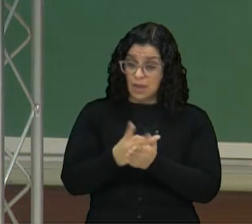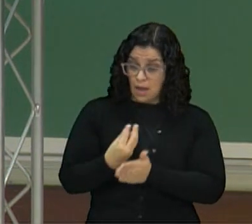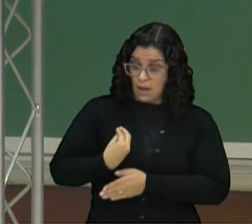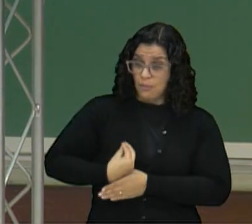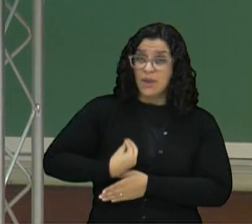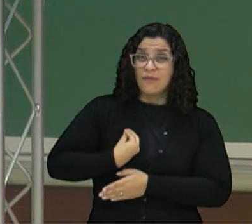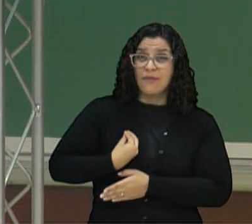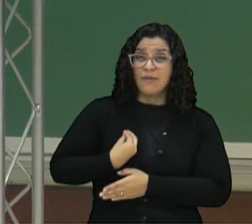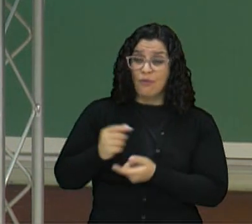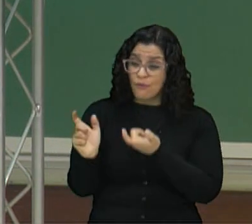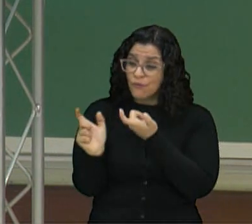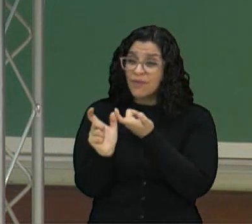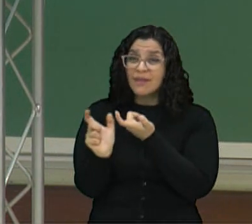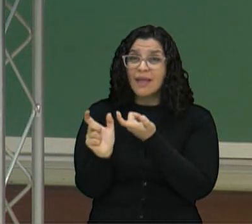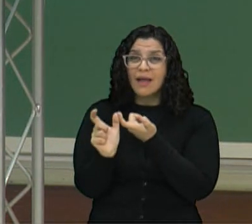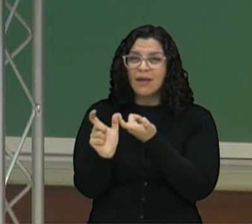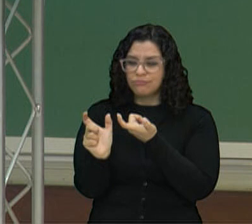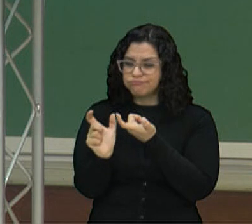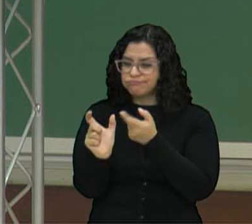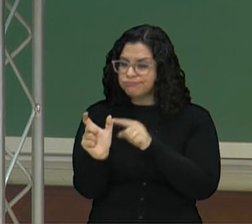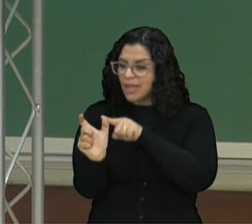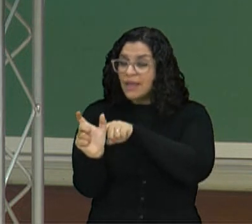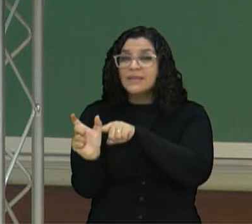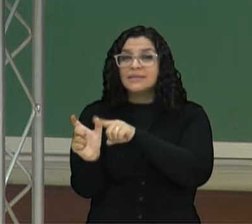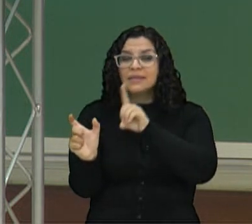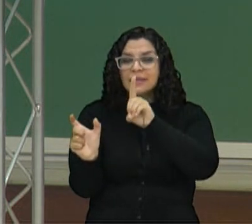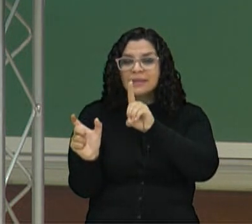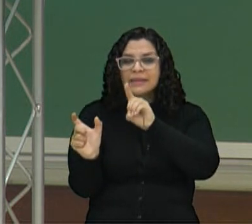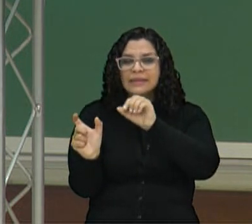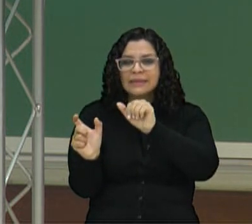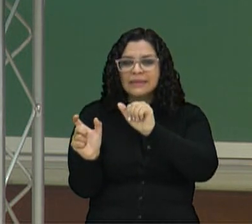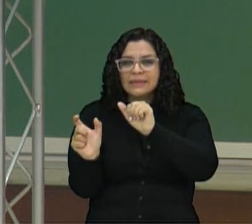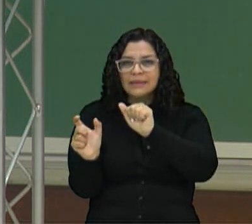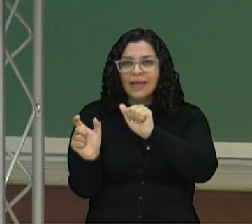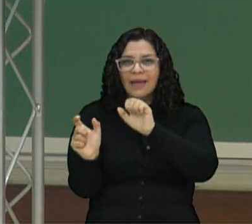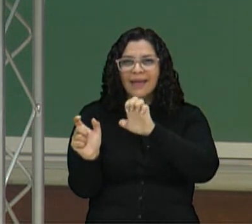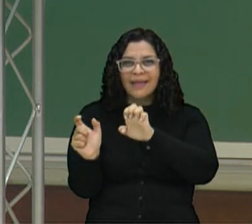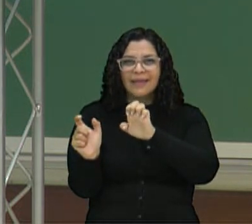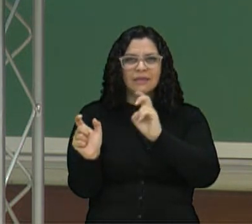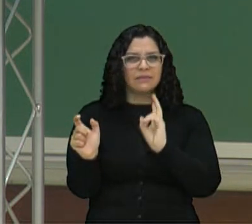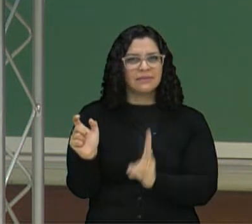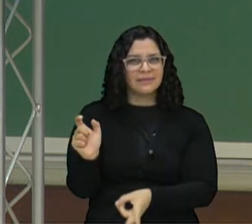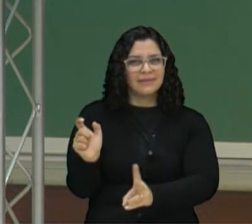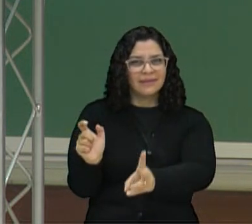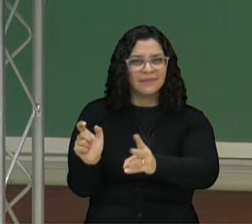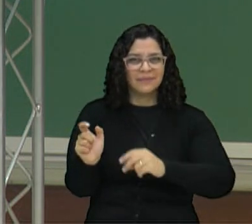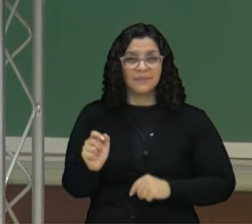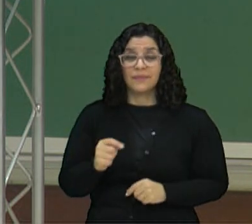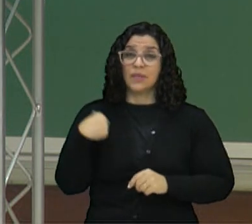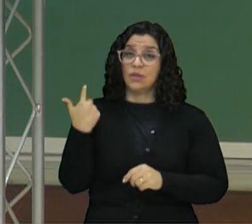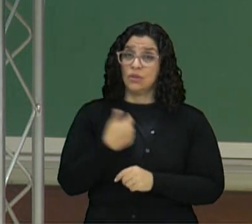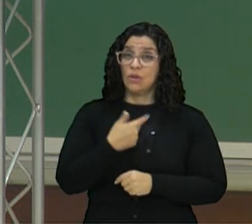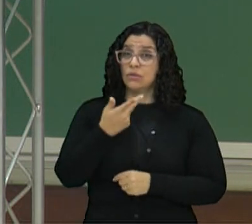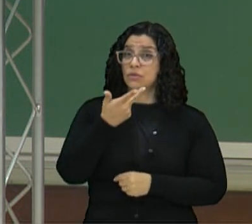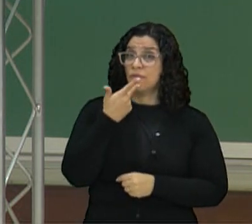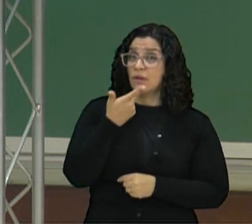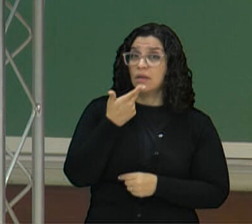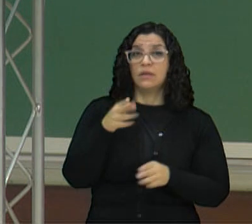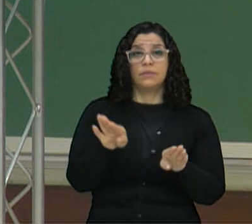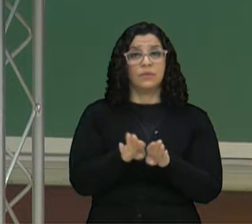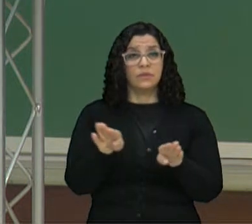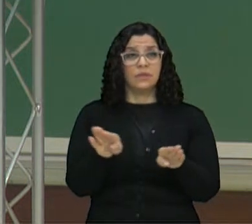sempre vão terminar com este sufixo idae. Nós pronunciamos